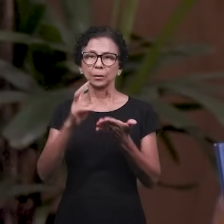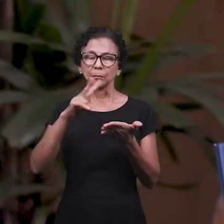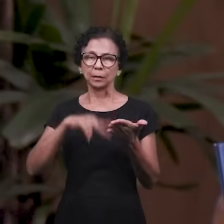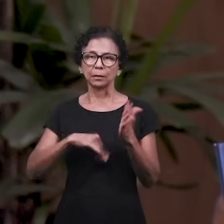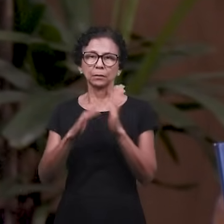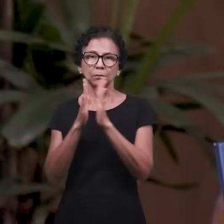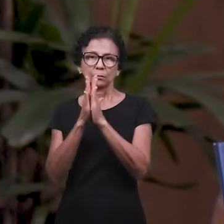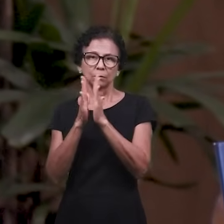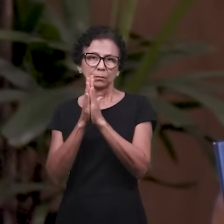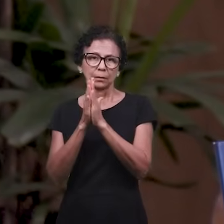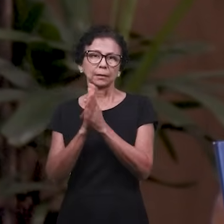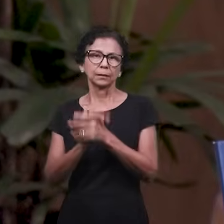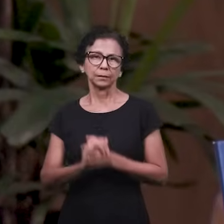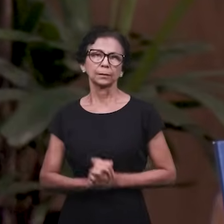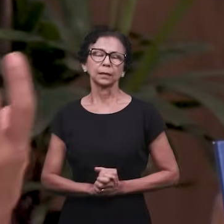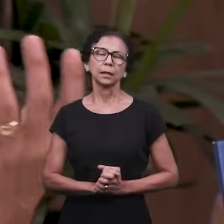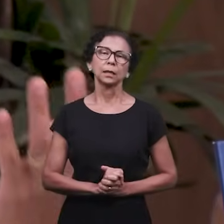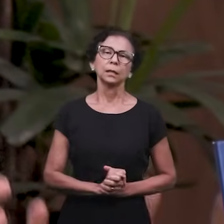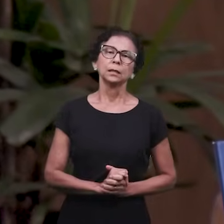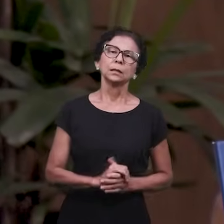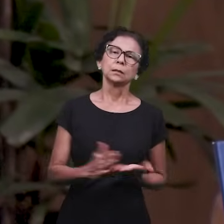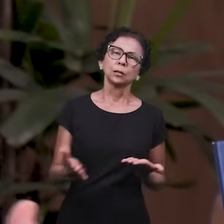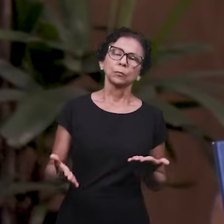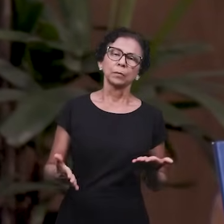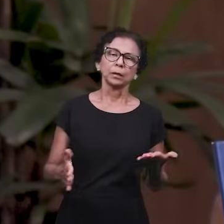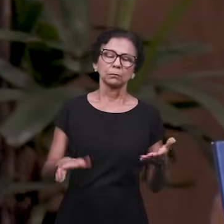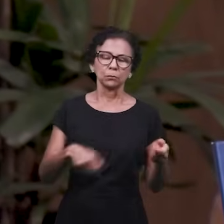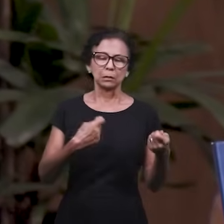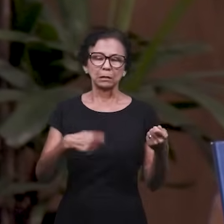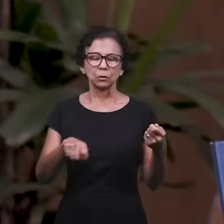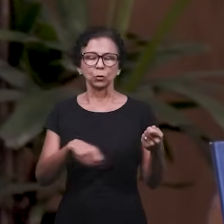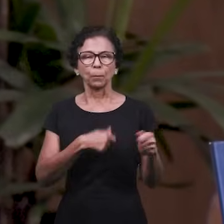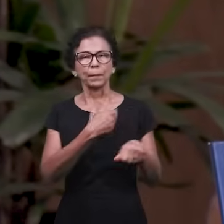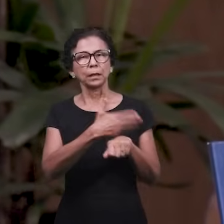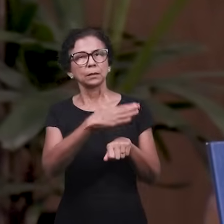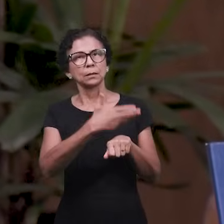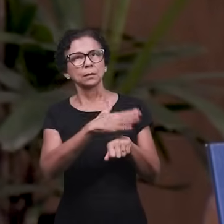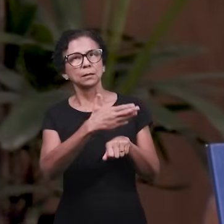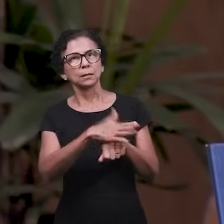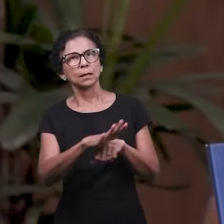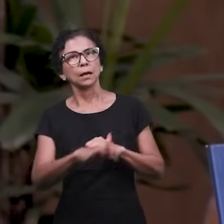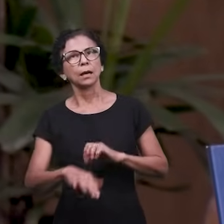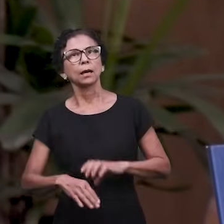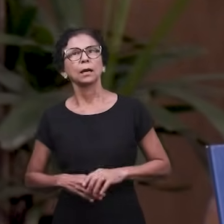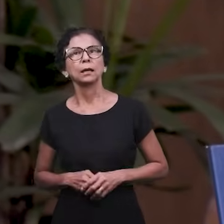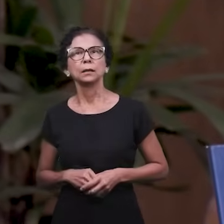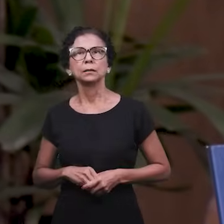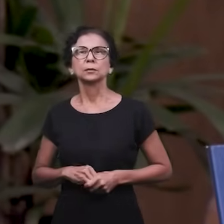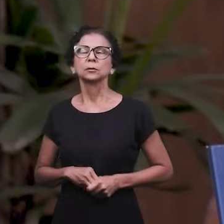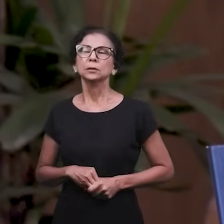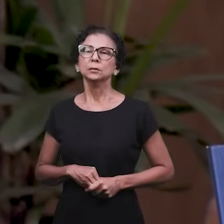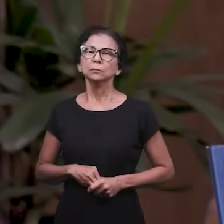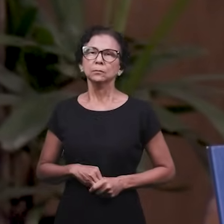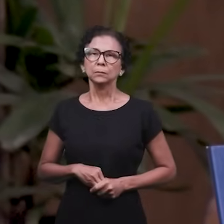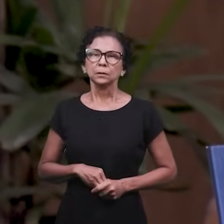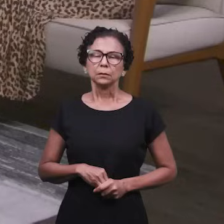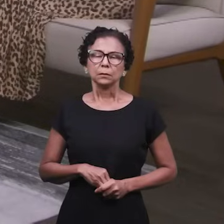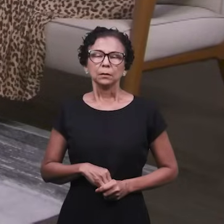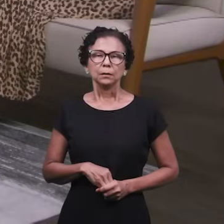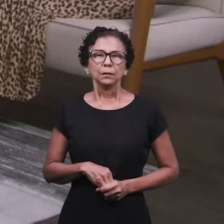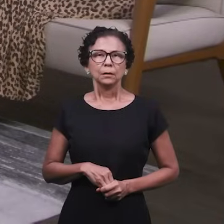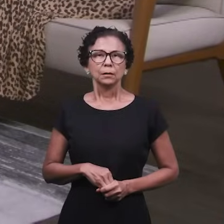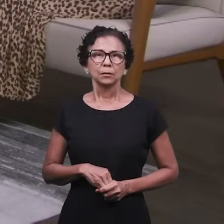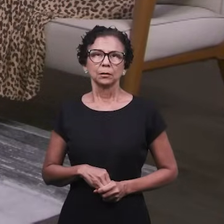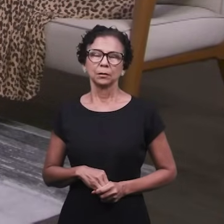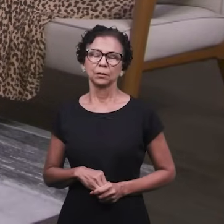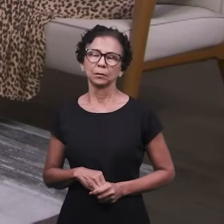leitura. Não só o período da leitura, mas o período de ensaio do instrumento, né? A oração, ela está presente em diferentes tempos da nossa